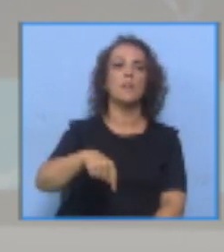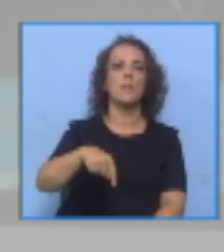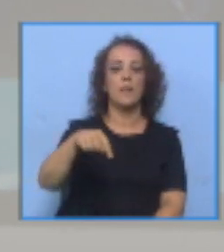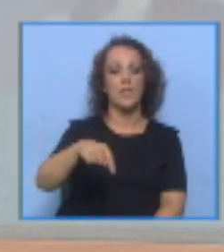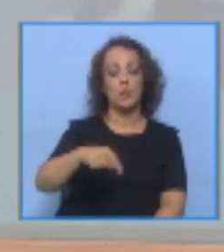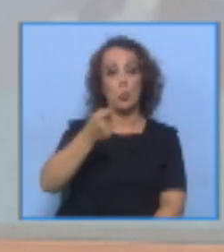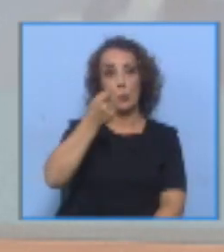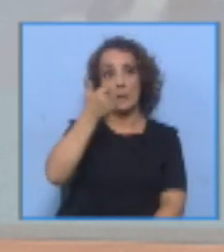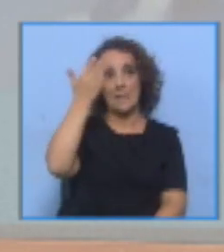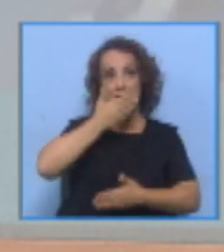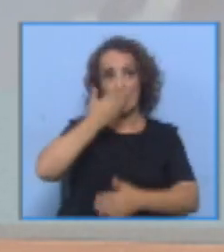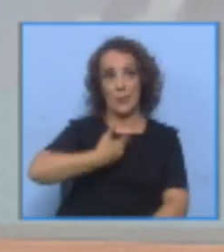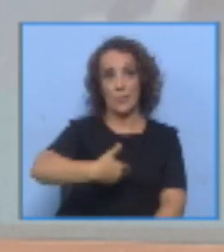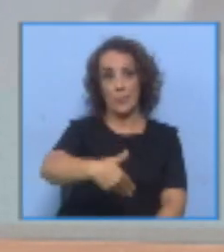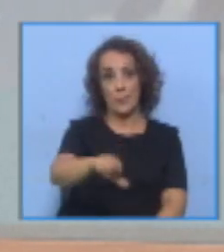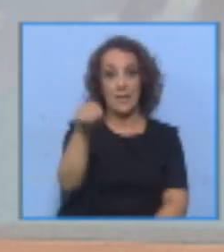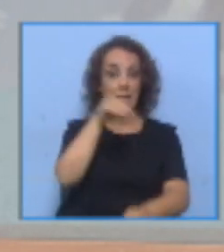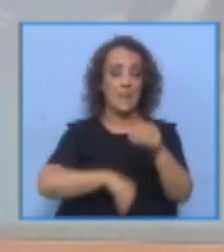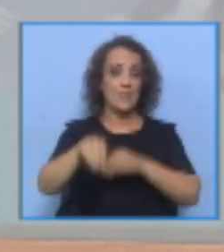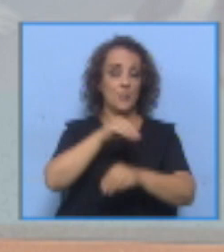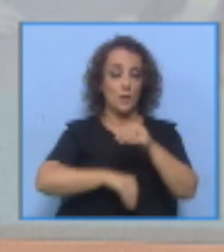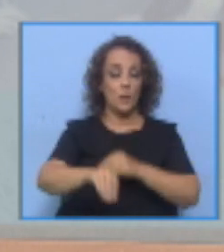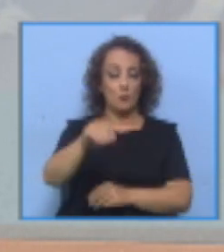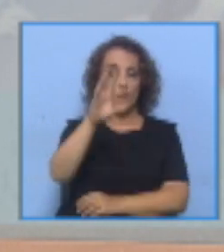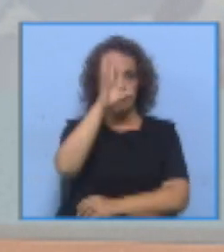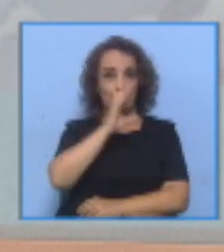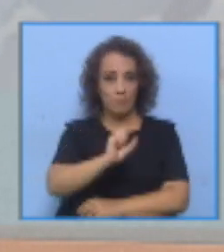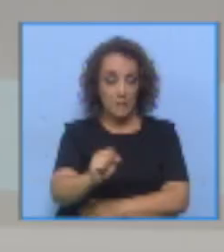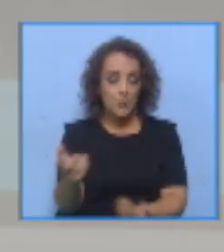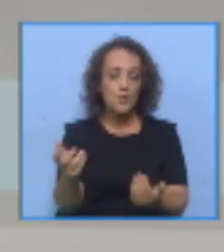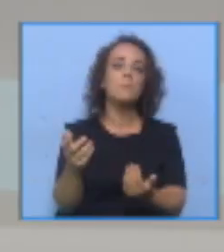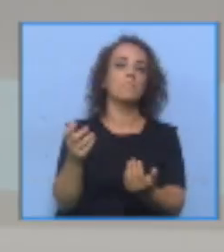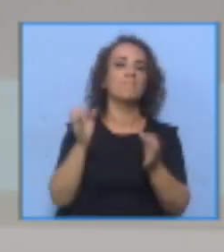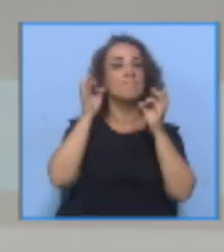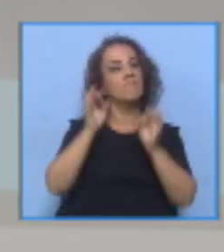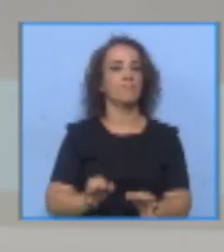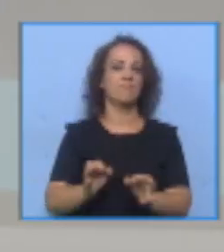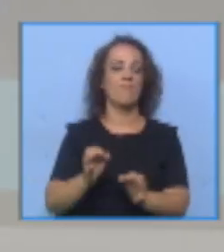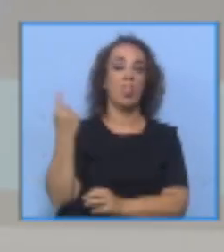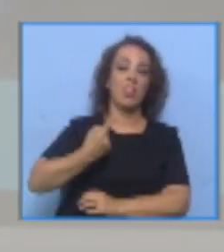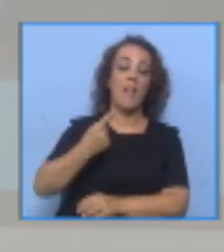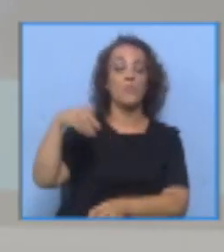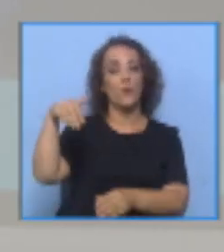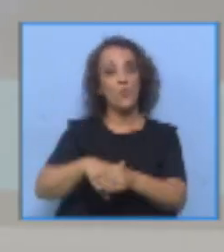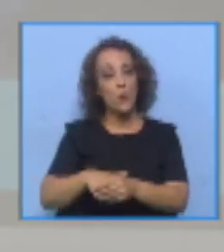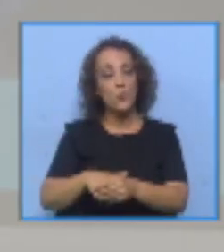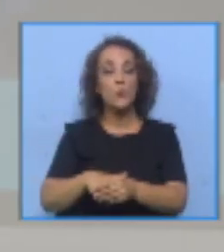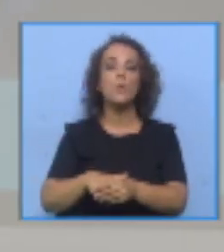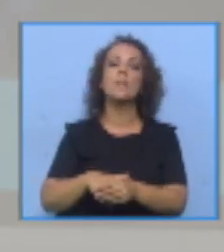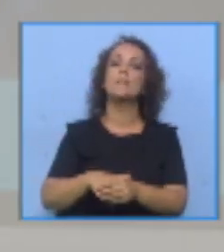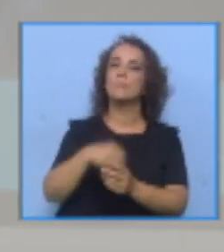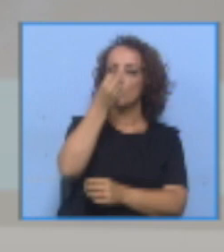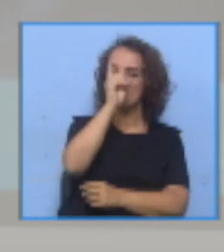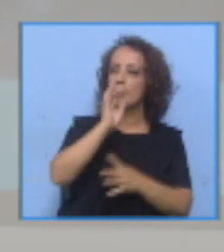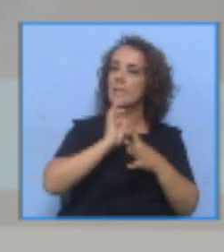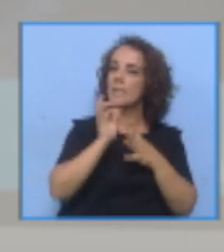enfim, a poucos dias das eleições legislativas, para afirmarmos, de facto, esse dever do voto e depois apontando alguns critérios